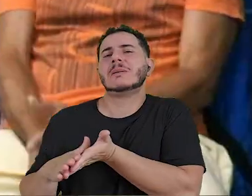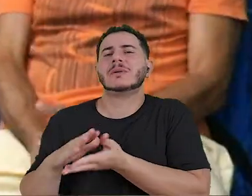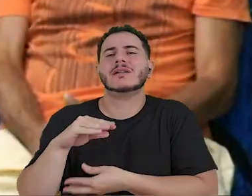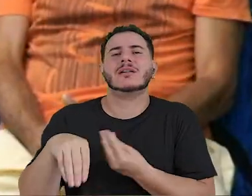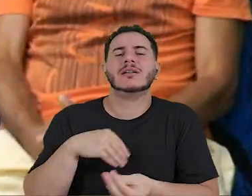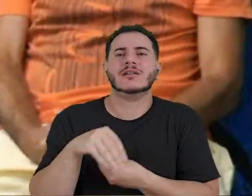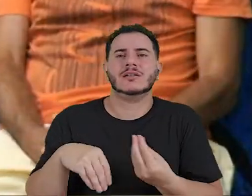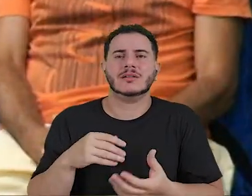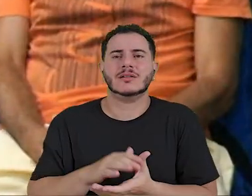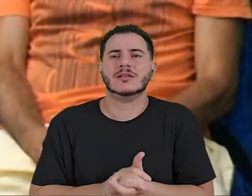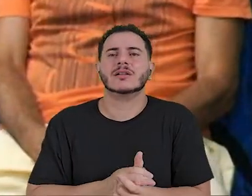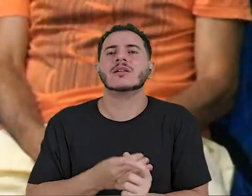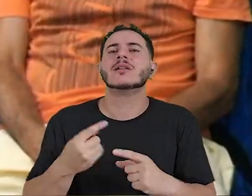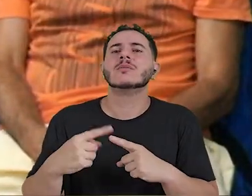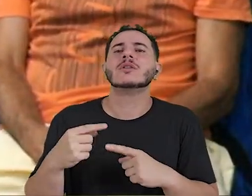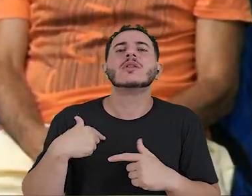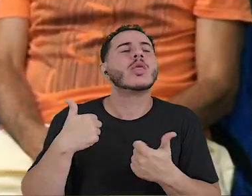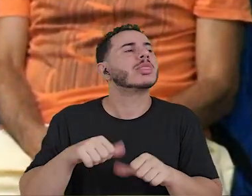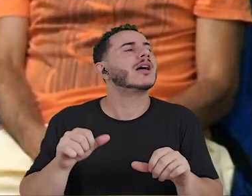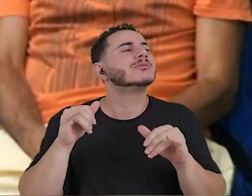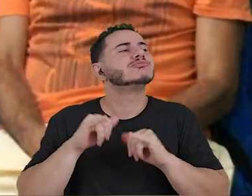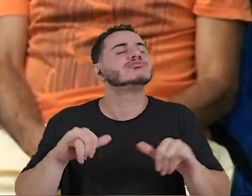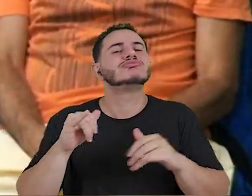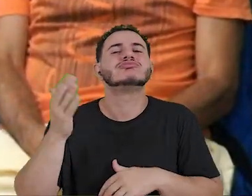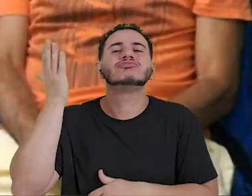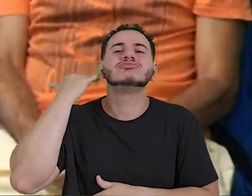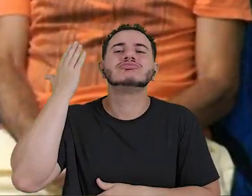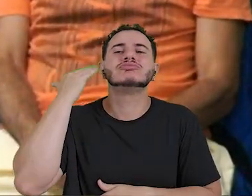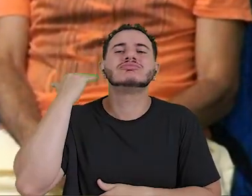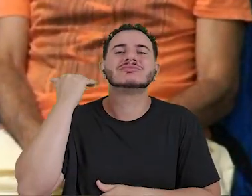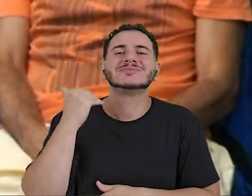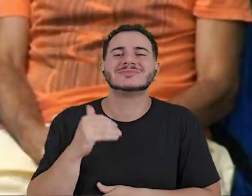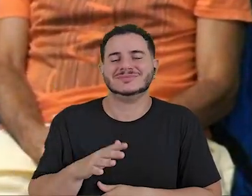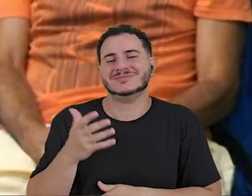O senhor estava te vendo nas fotos que eu estava precisando.